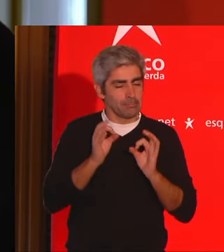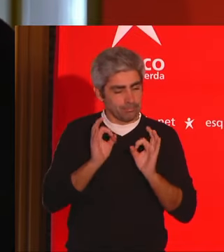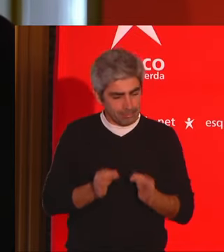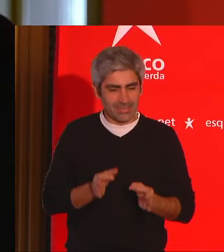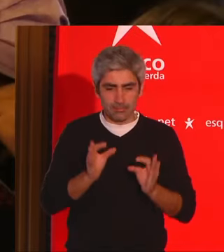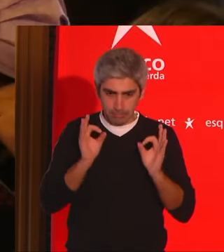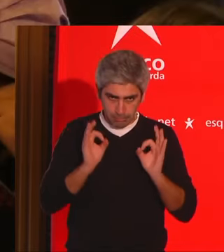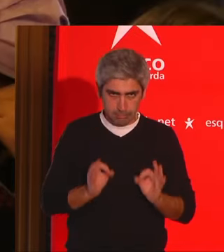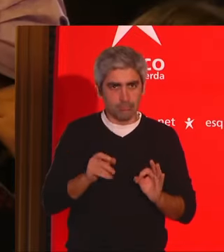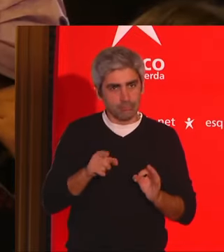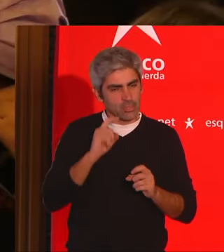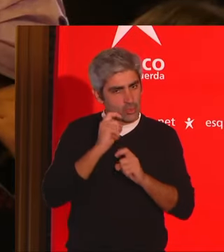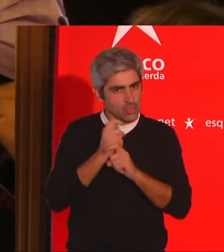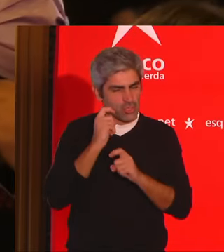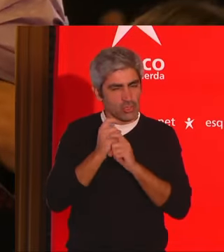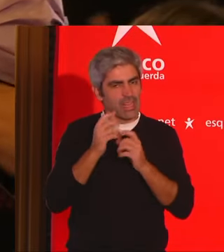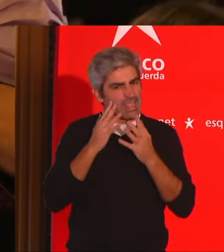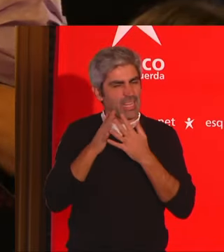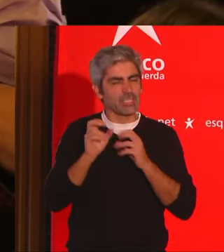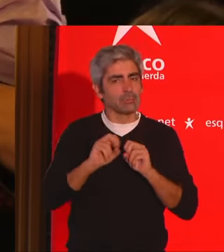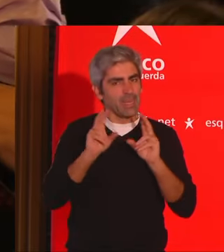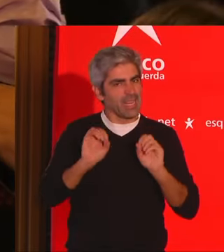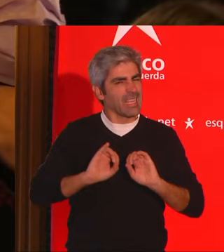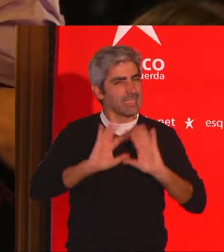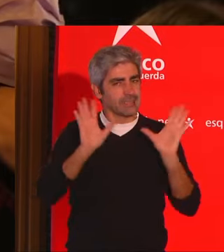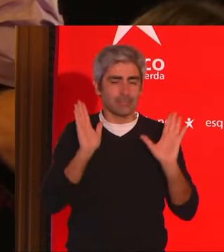de exigir transparência,